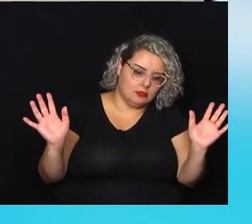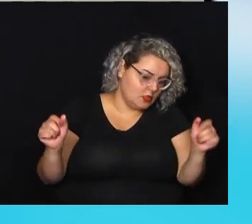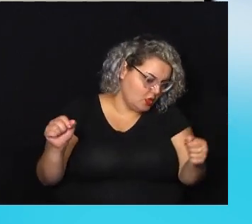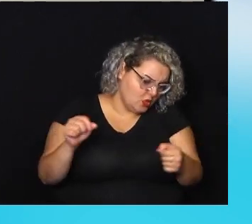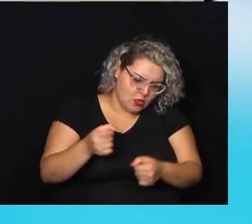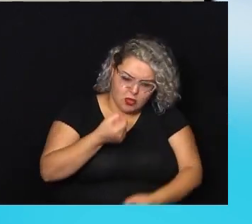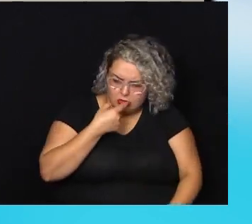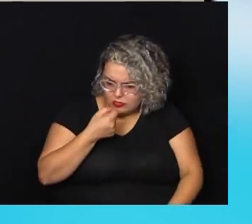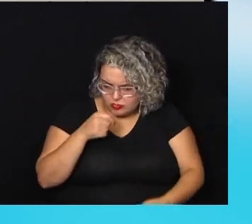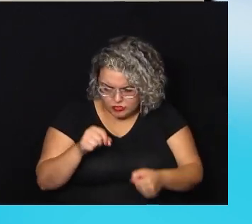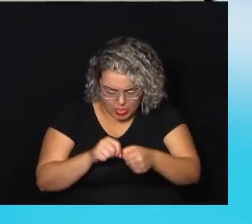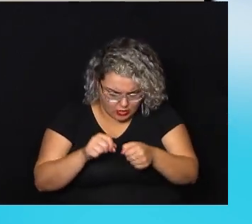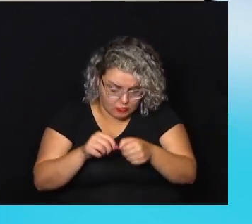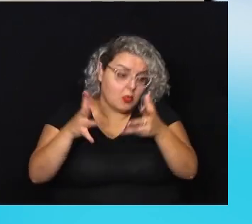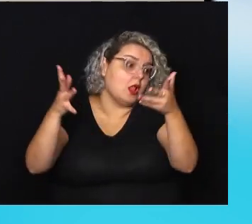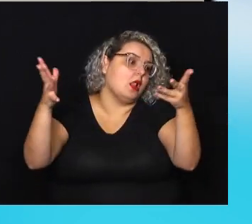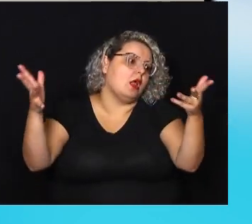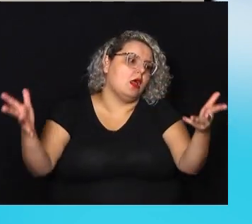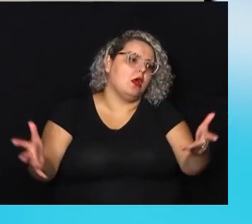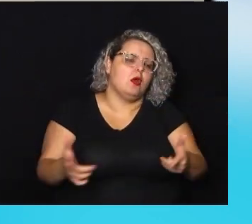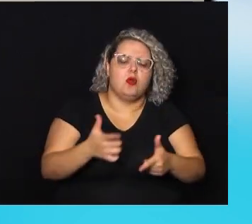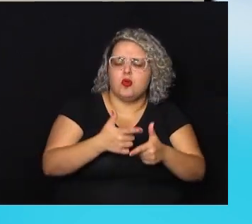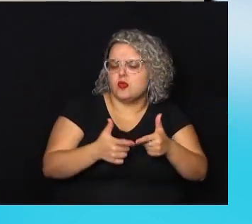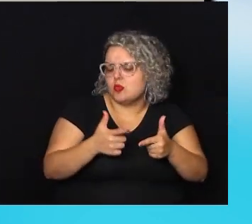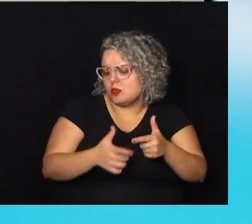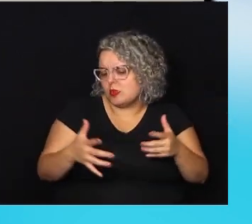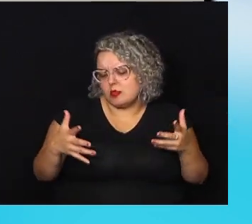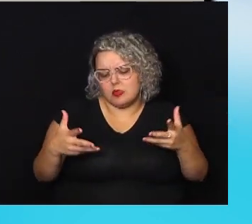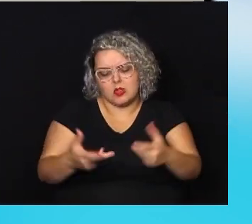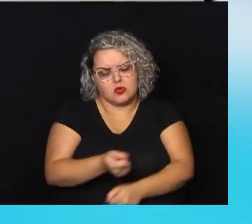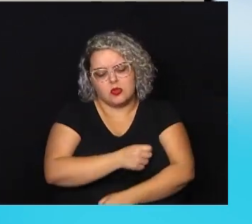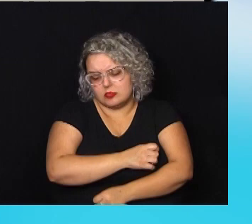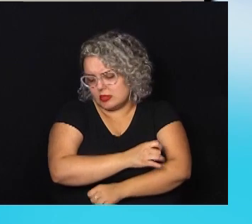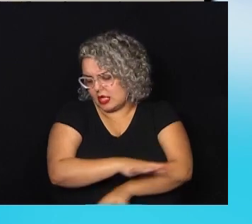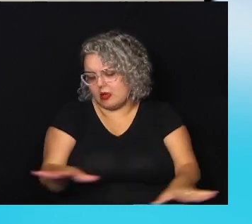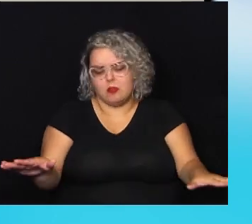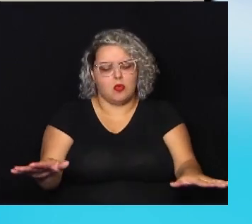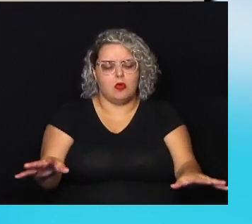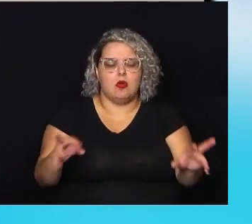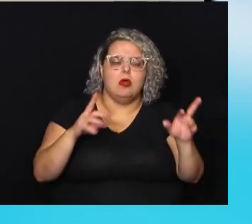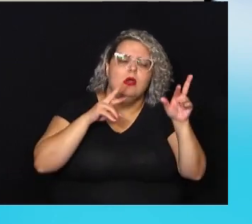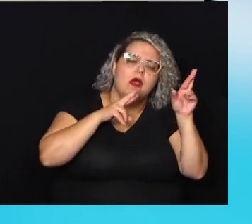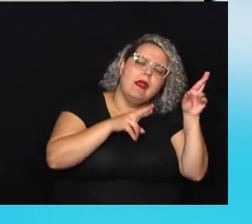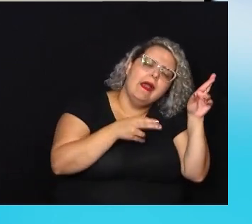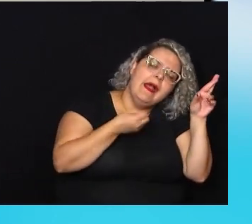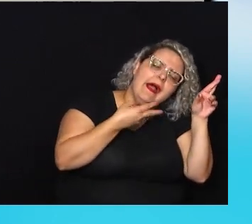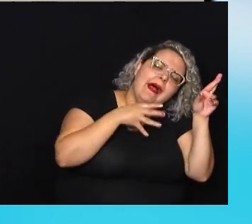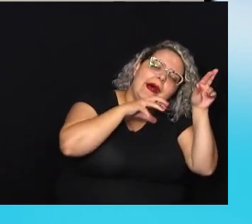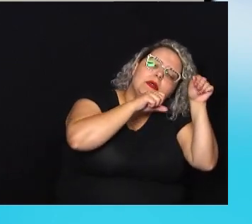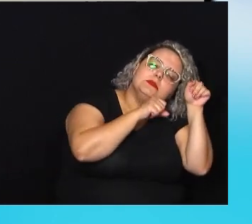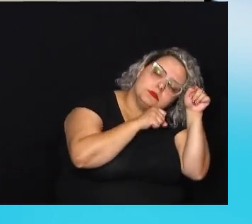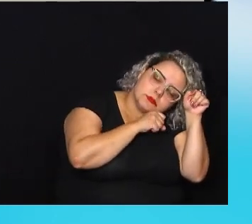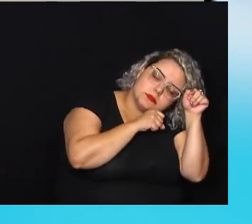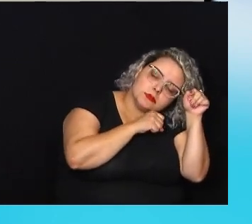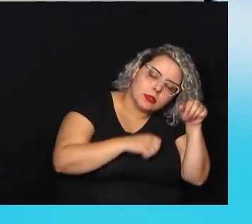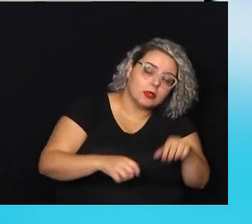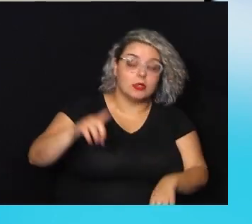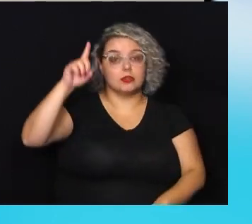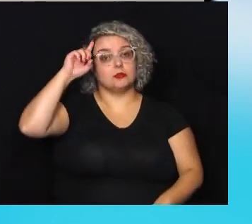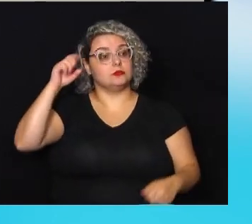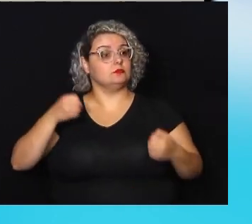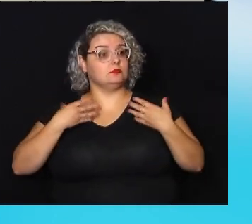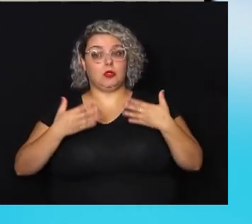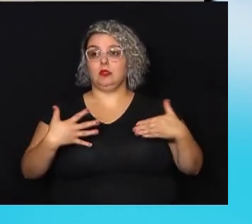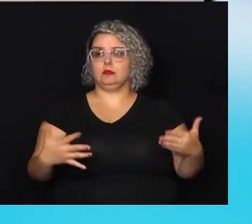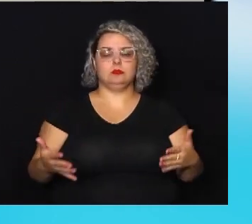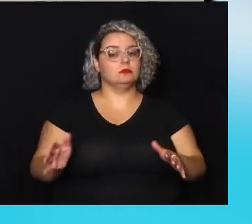remédio e um milagre, né? Um remédio que vai resolver todos os meus problemas, que vai me deixar bem de dia e vai me deixar, né, bem de